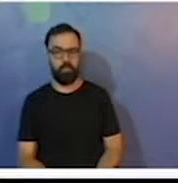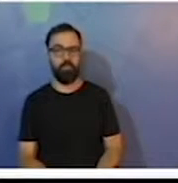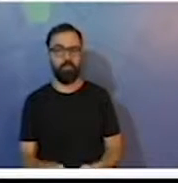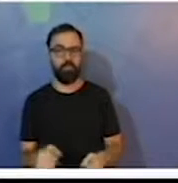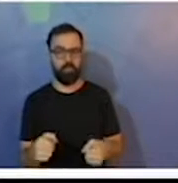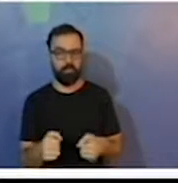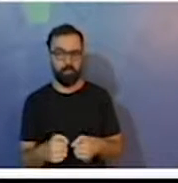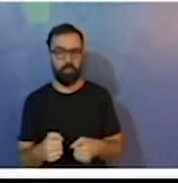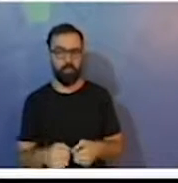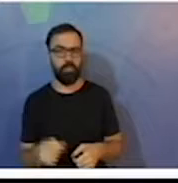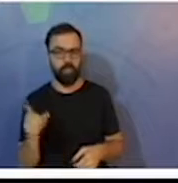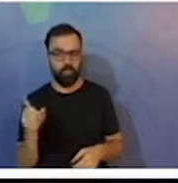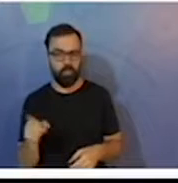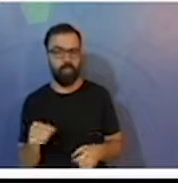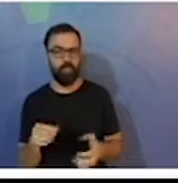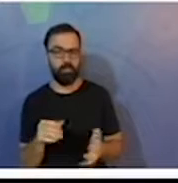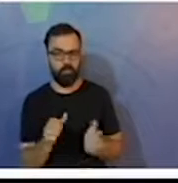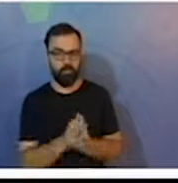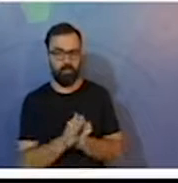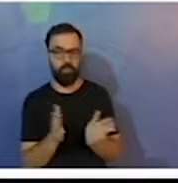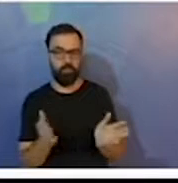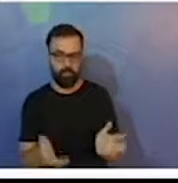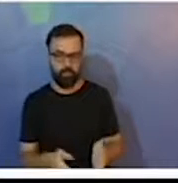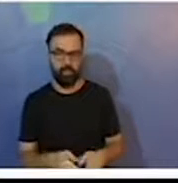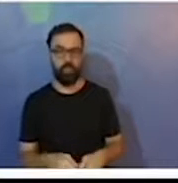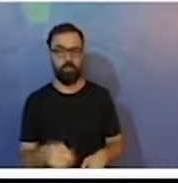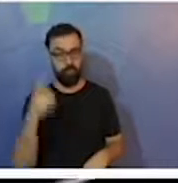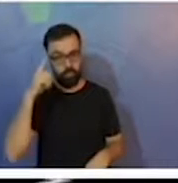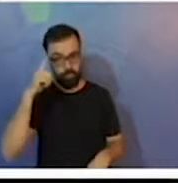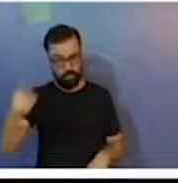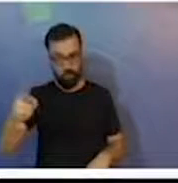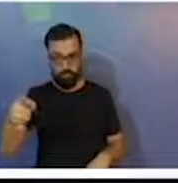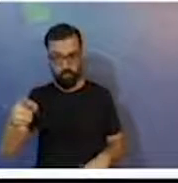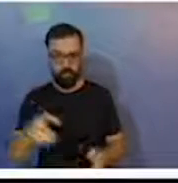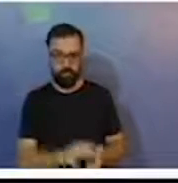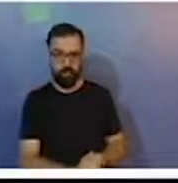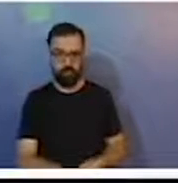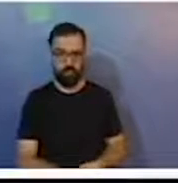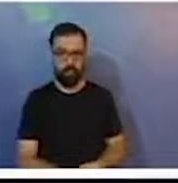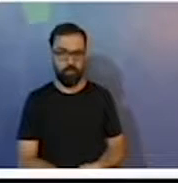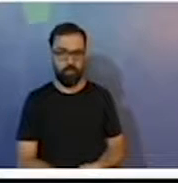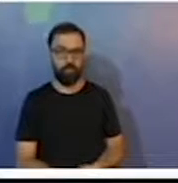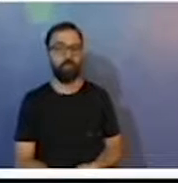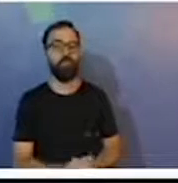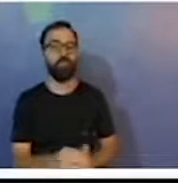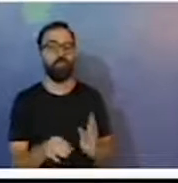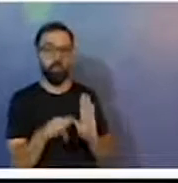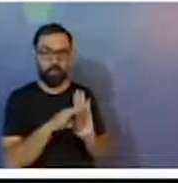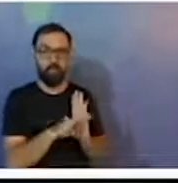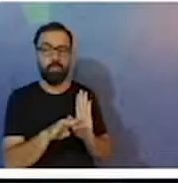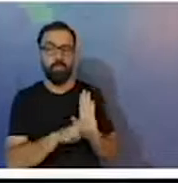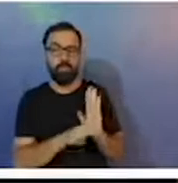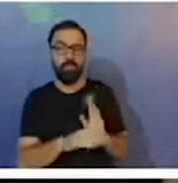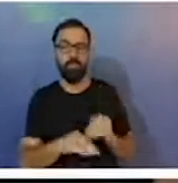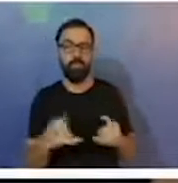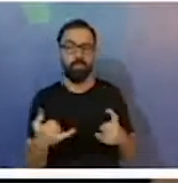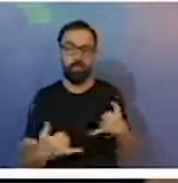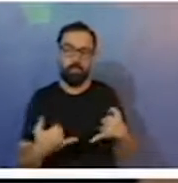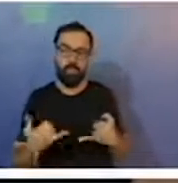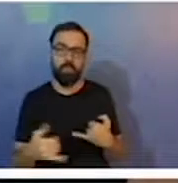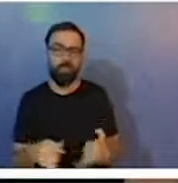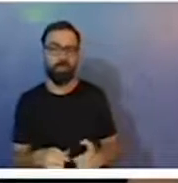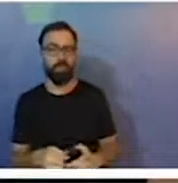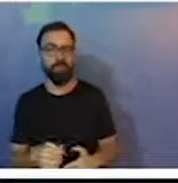pasta em seu caderno olha ele estudando outra ordem leia as instruções do jogo forca